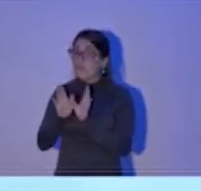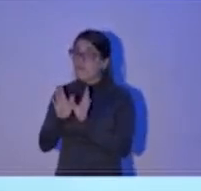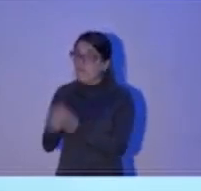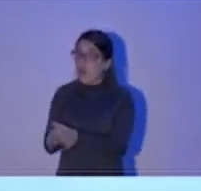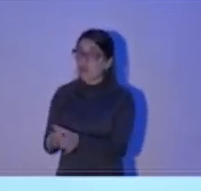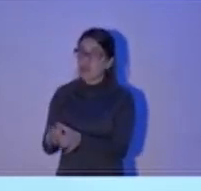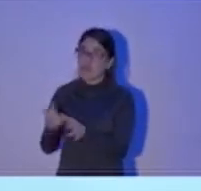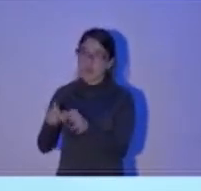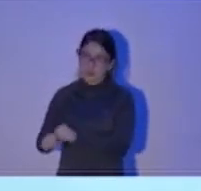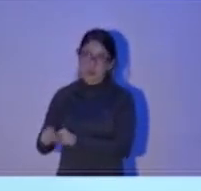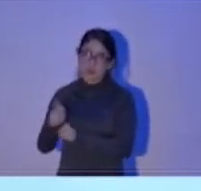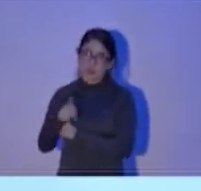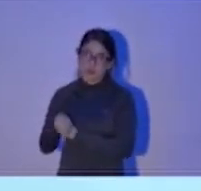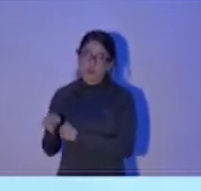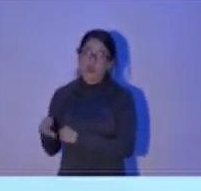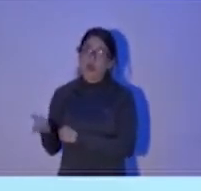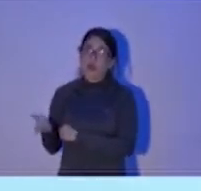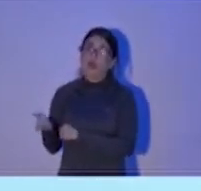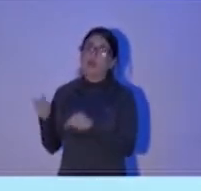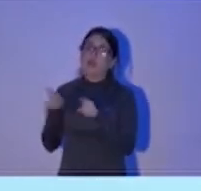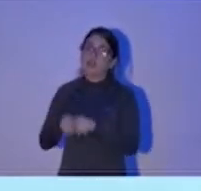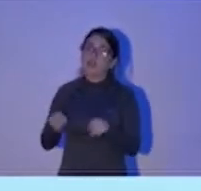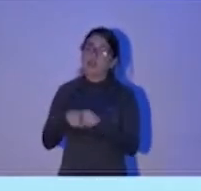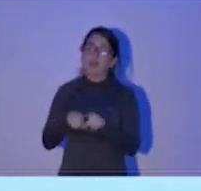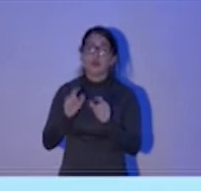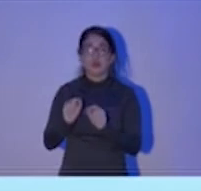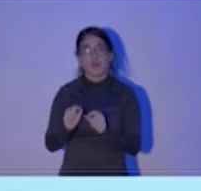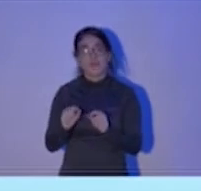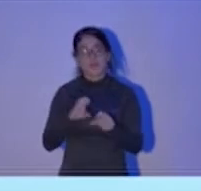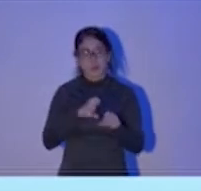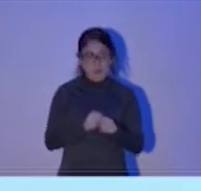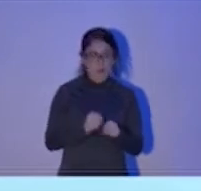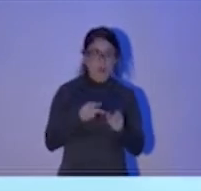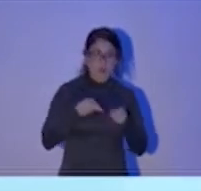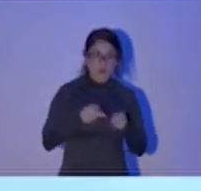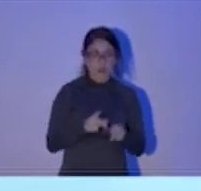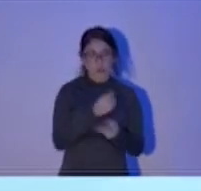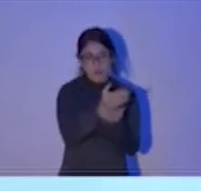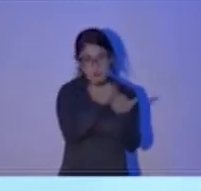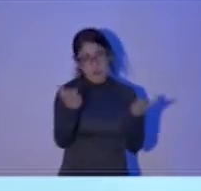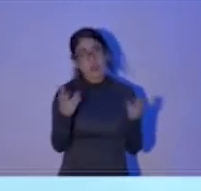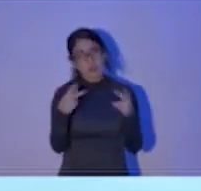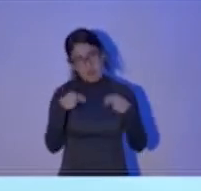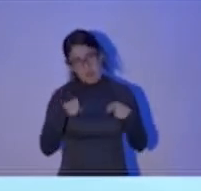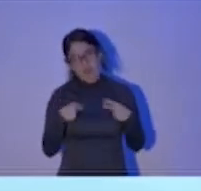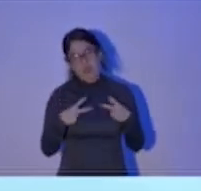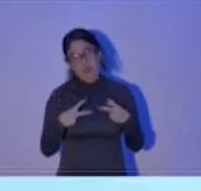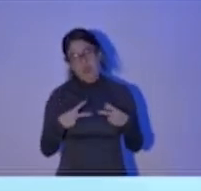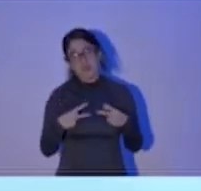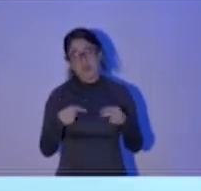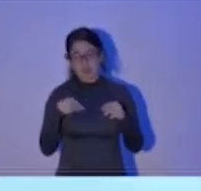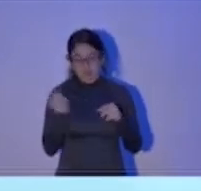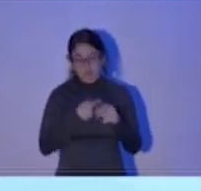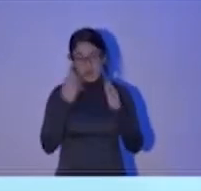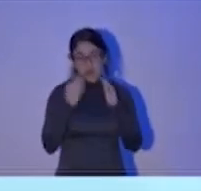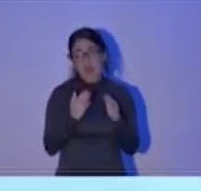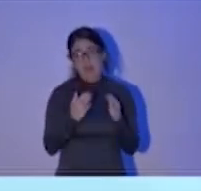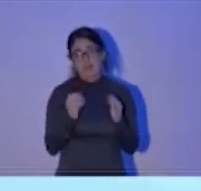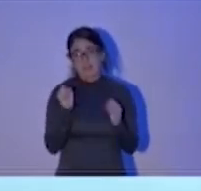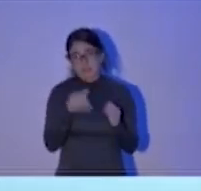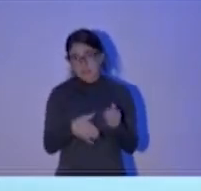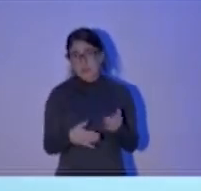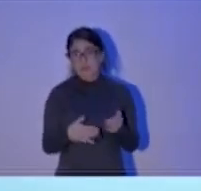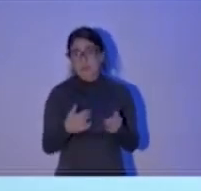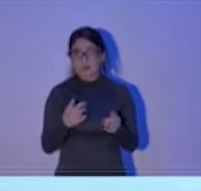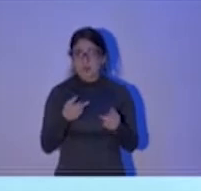quer seja por intermédio da formação continuada a que vocês merecem e têm todo o nosso respeito, para que nós possamos contribuir